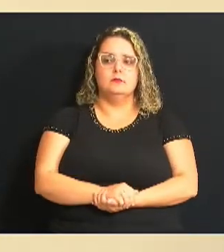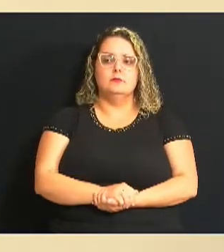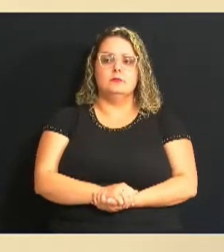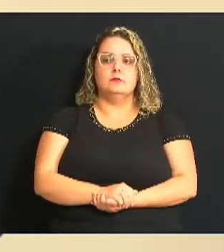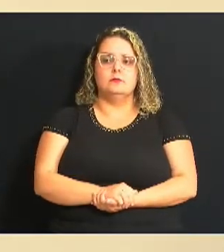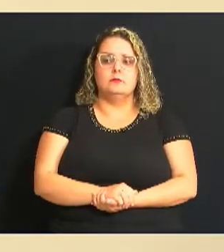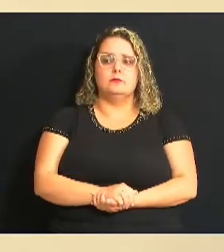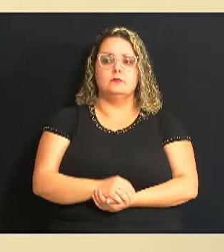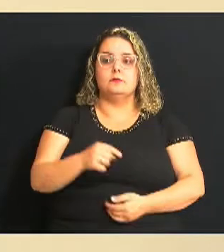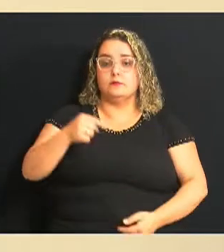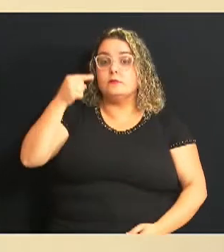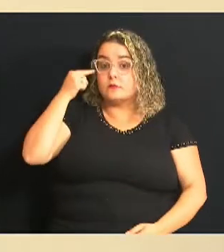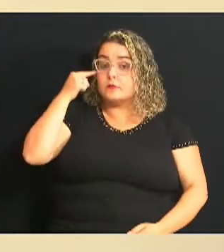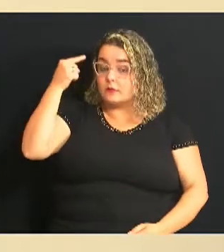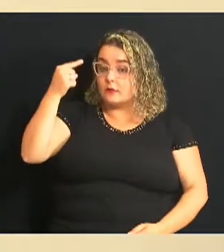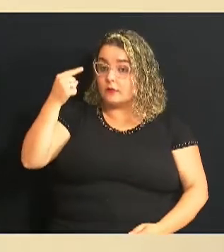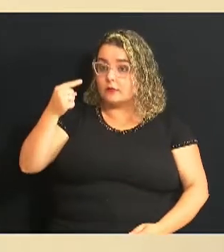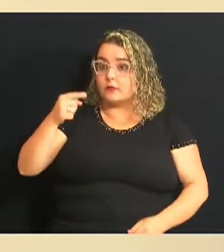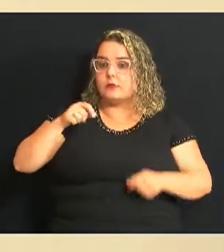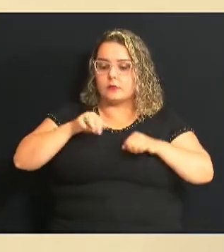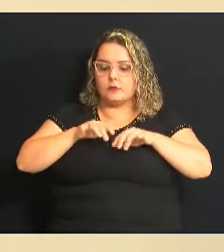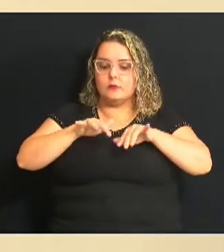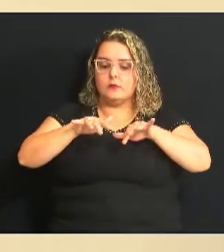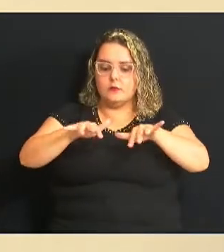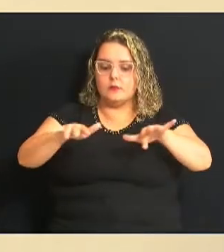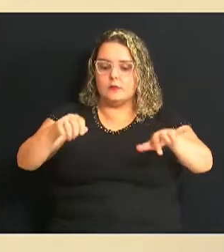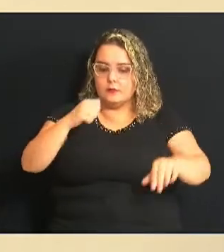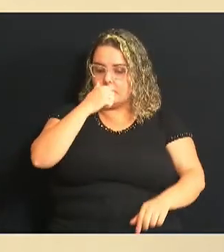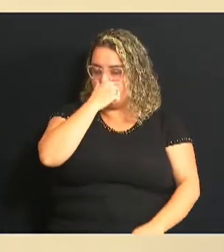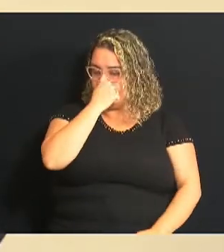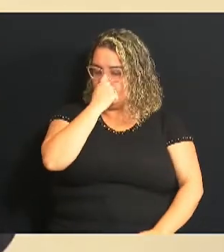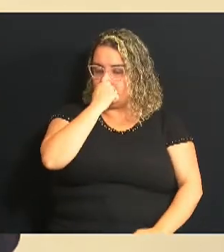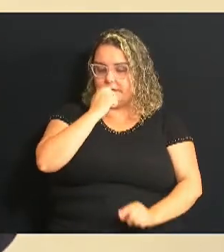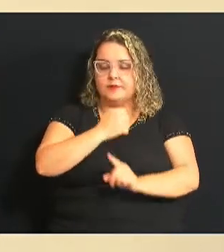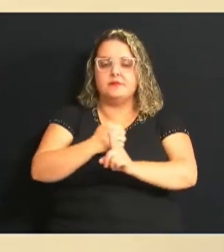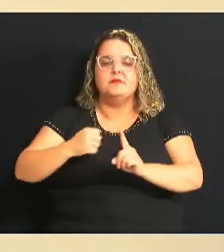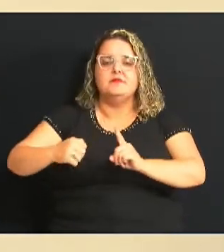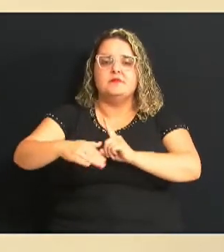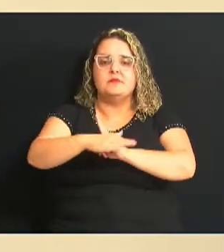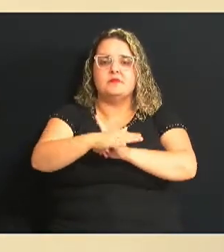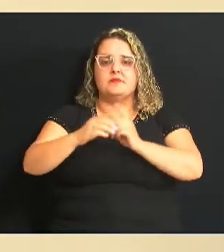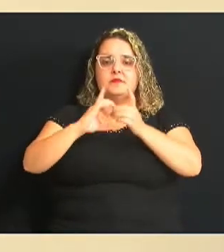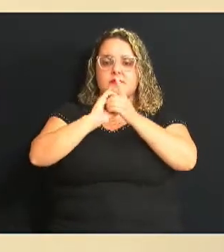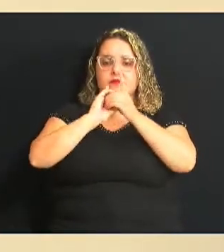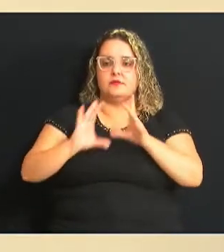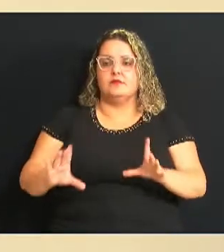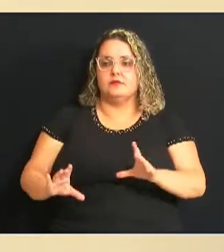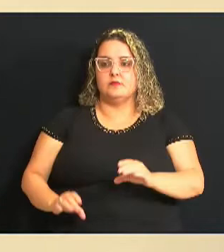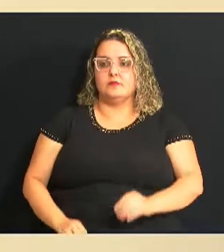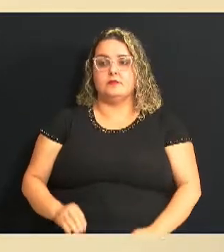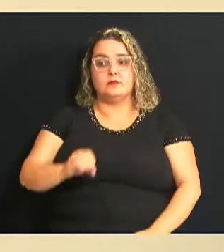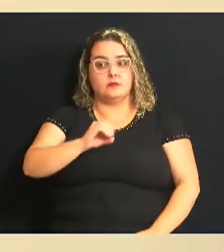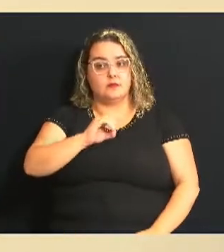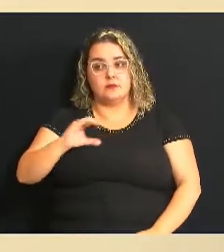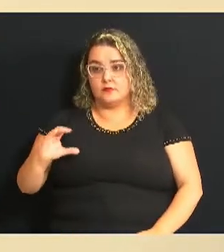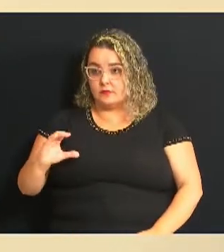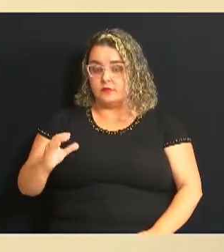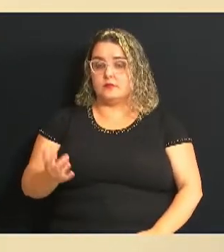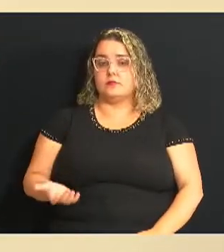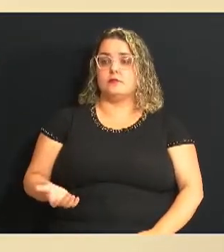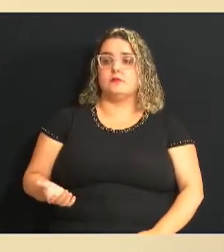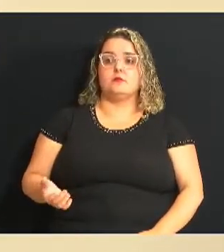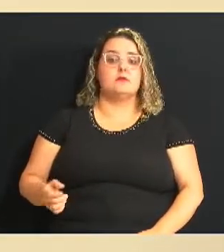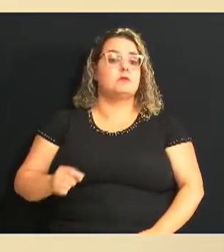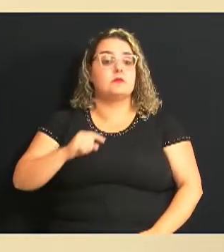Esse pensamento permeia as sociedades democráticas ocidentais ainda hoje. Ninguém deve fazer nada que vá